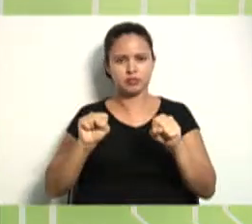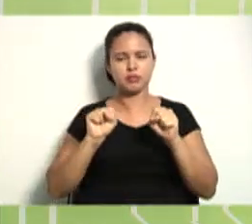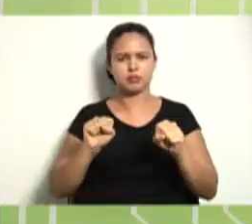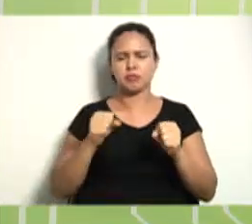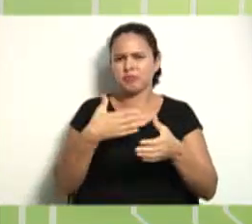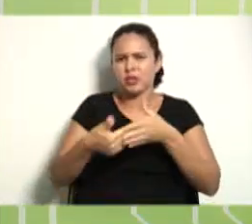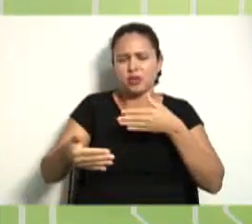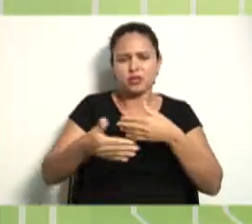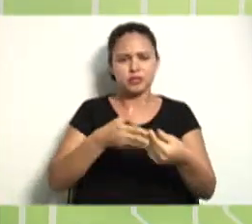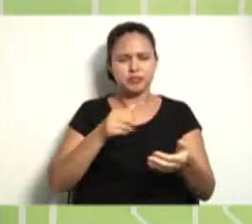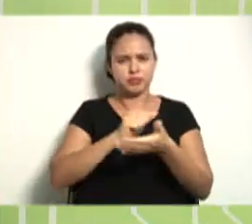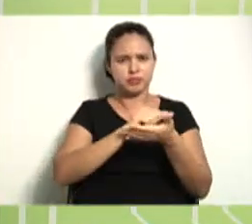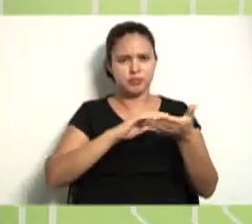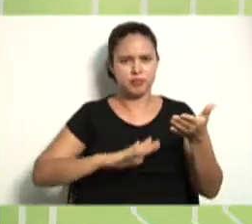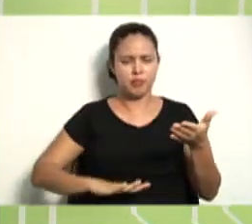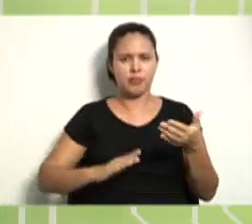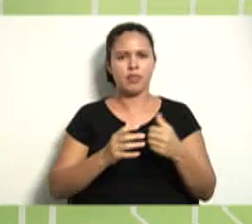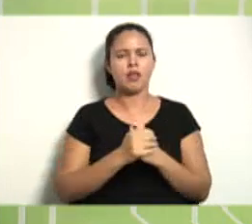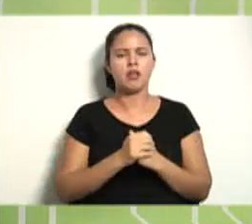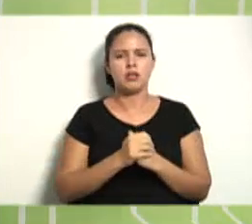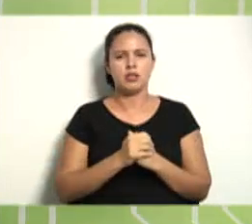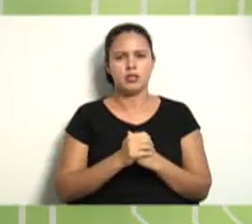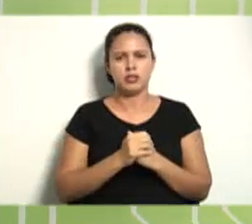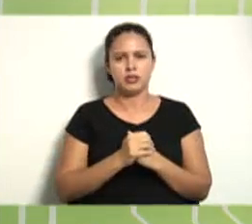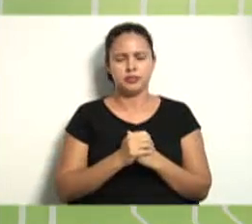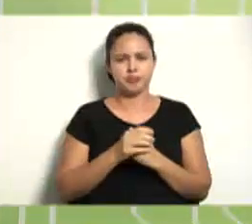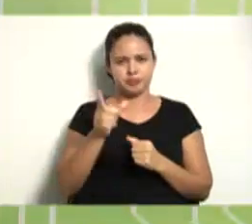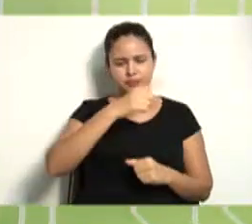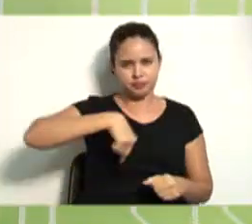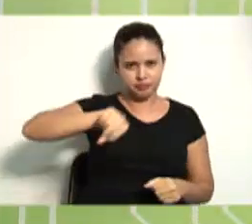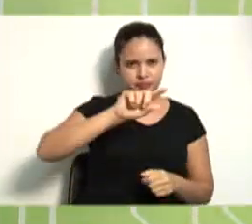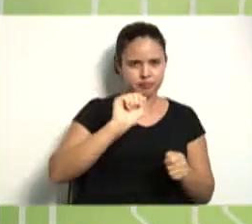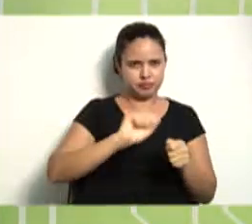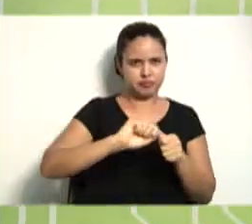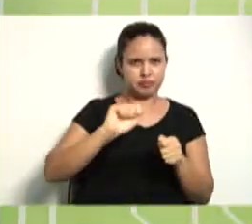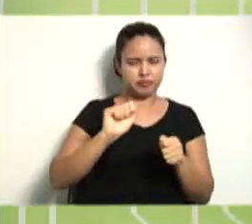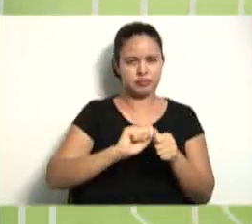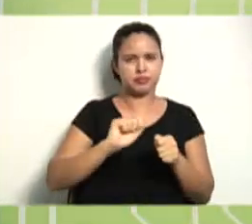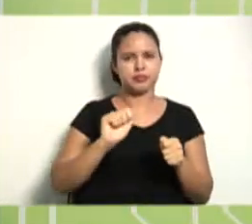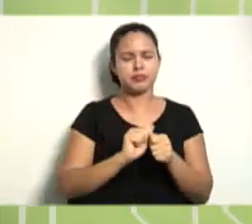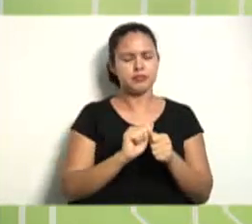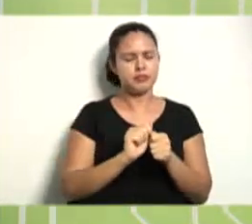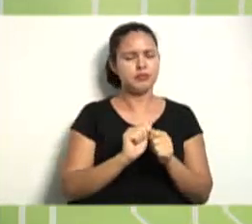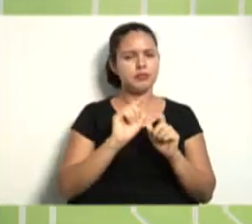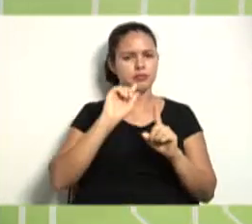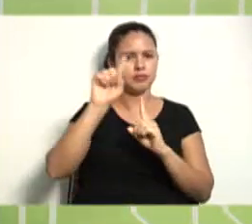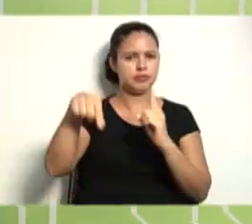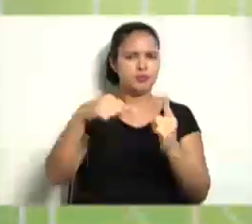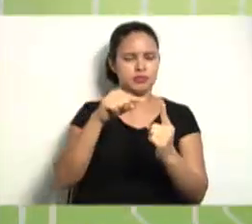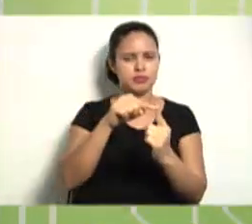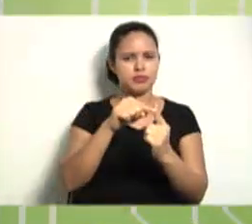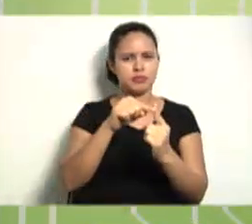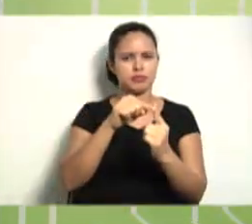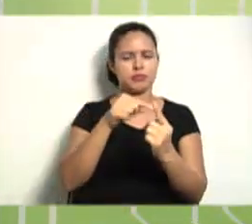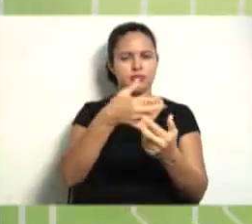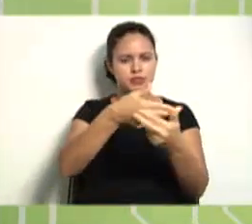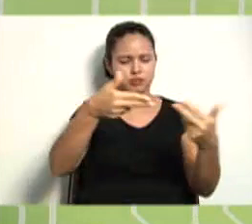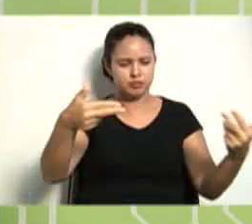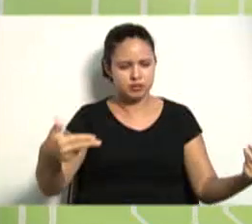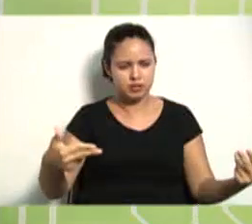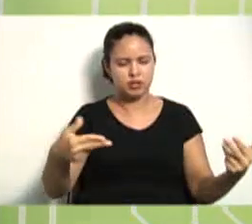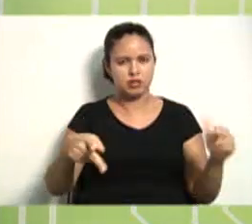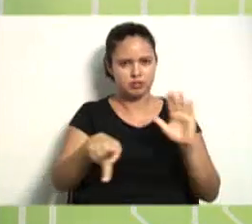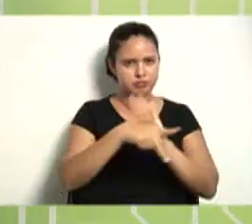qualquer atividade, essa atividade que nós realizamos com a intenção de produzir bens que